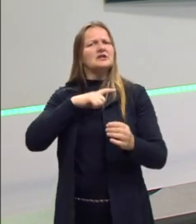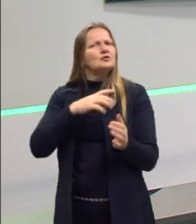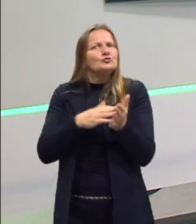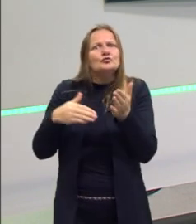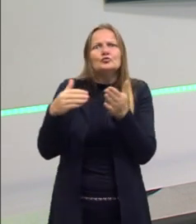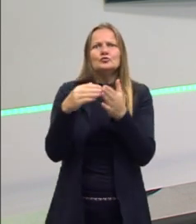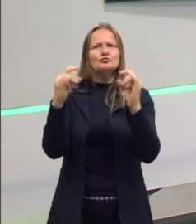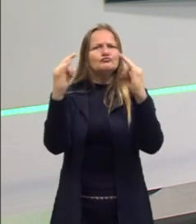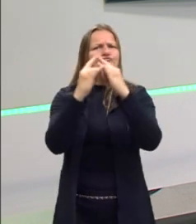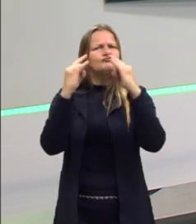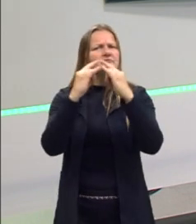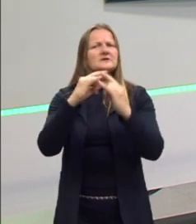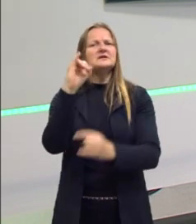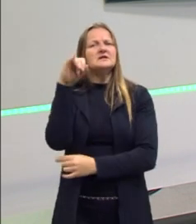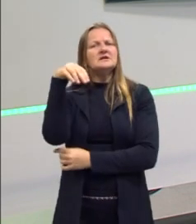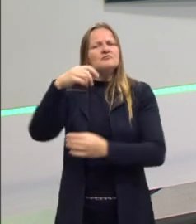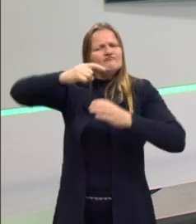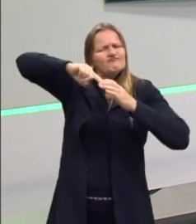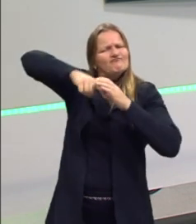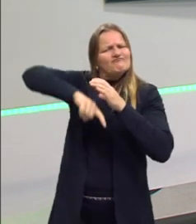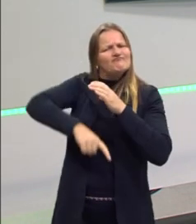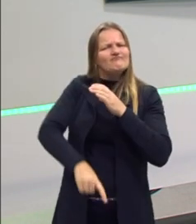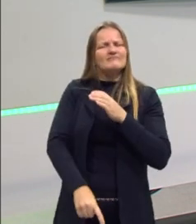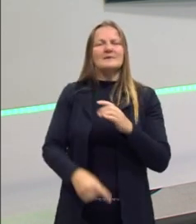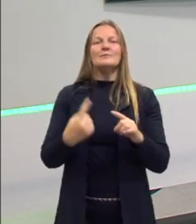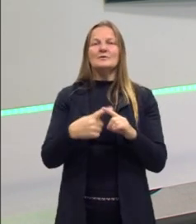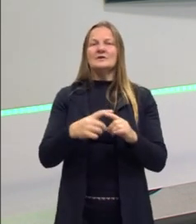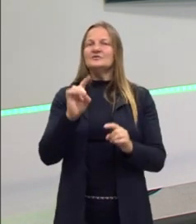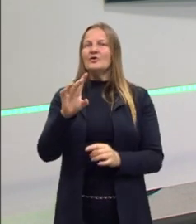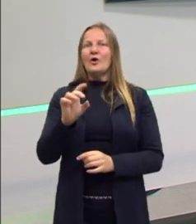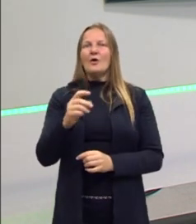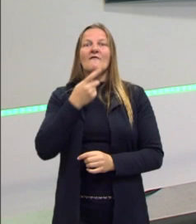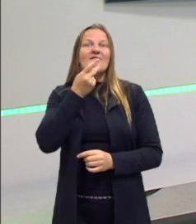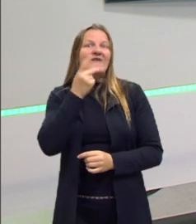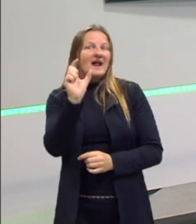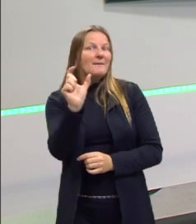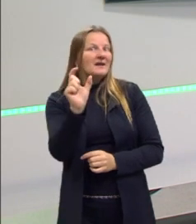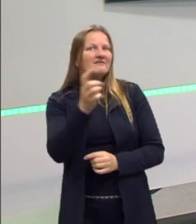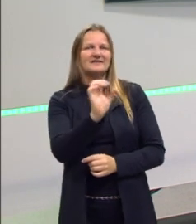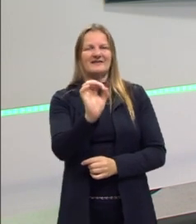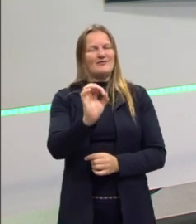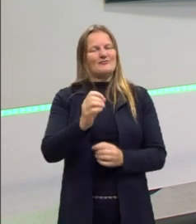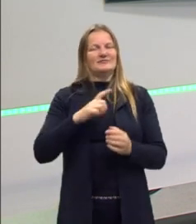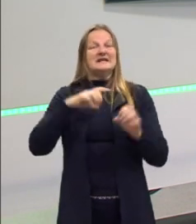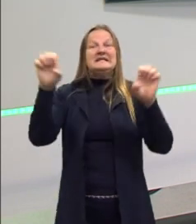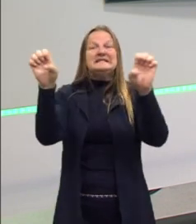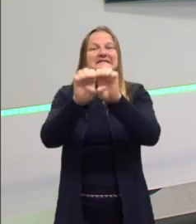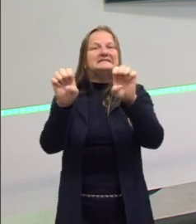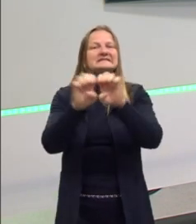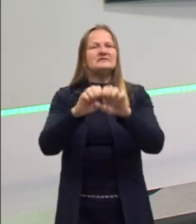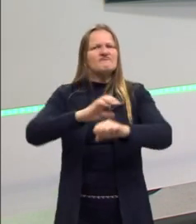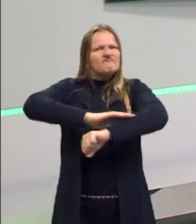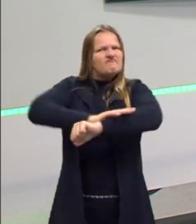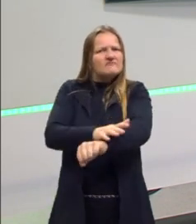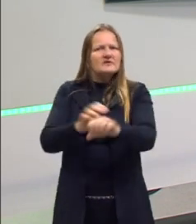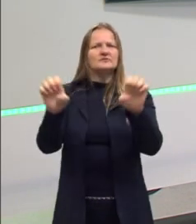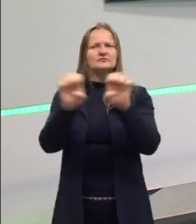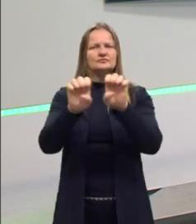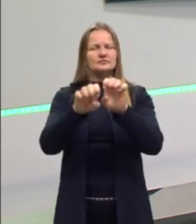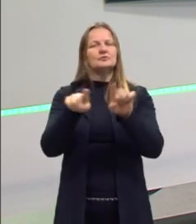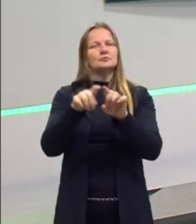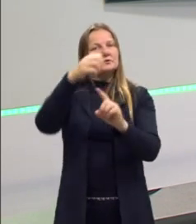então o racismo o fundo do que as coisas que as pessoas falam ele tá na estrutura da nossa